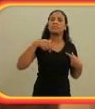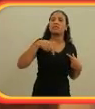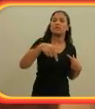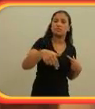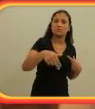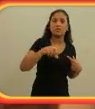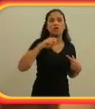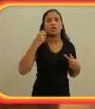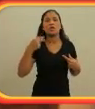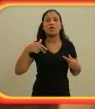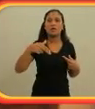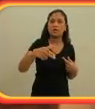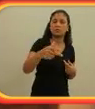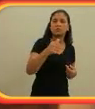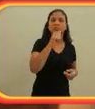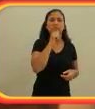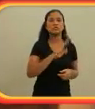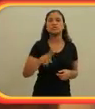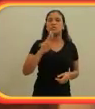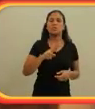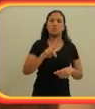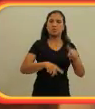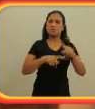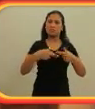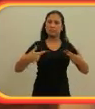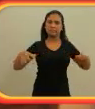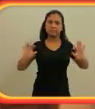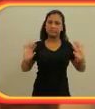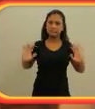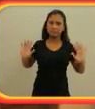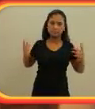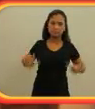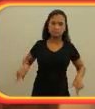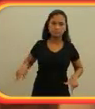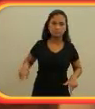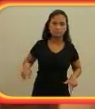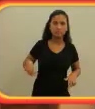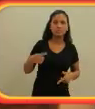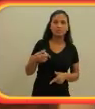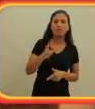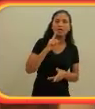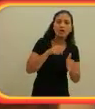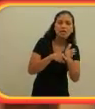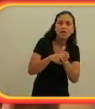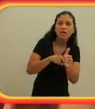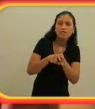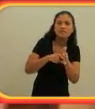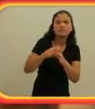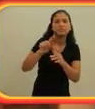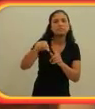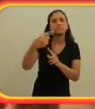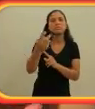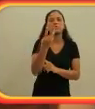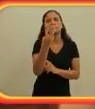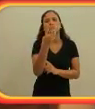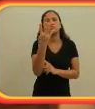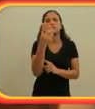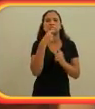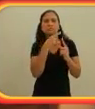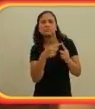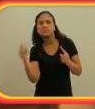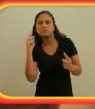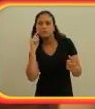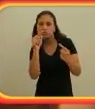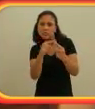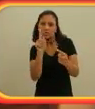mesmo andar com um apoio, com uma muleta, andar com um andador ou andar funcionalmente sem utilizar